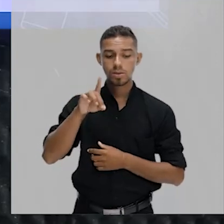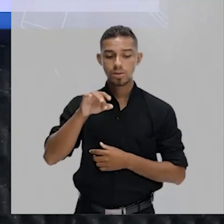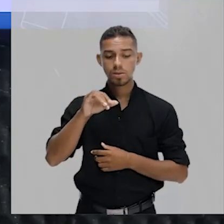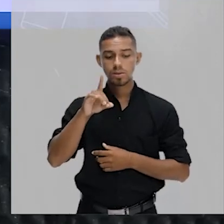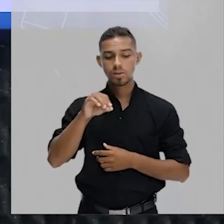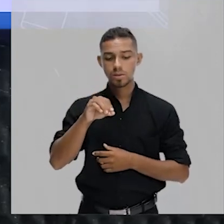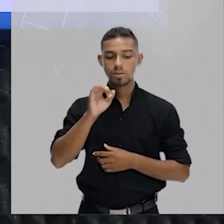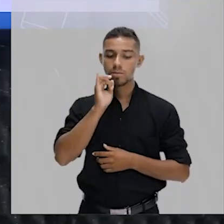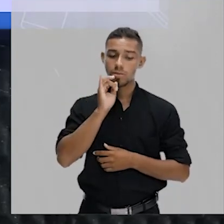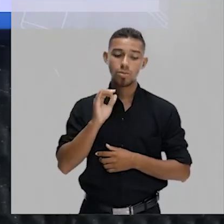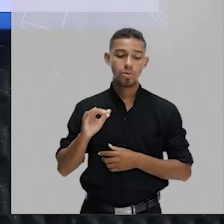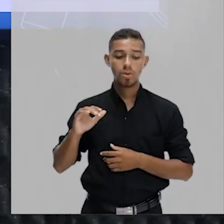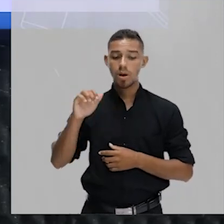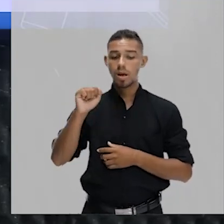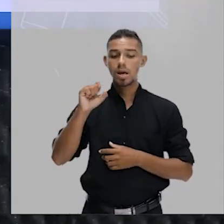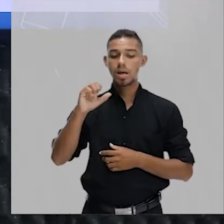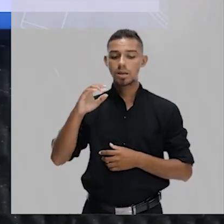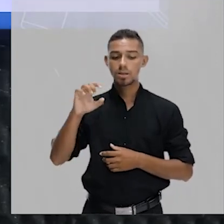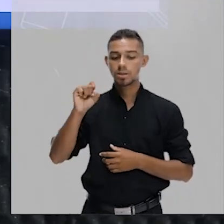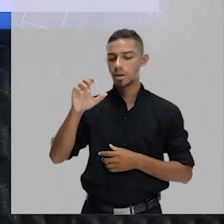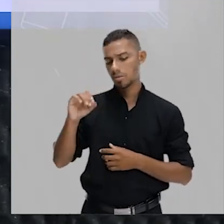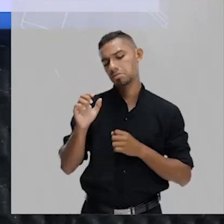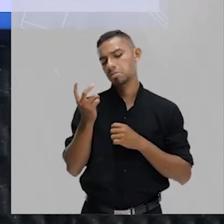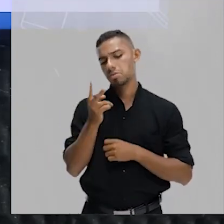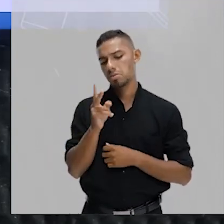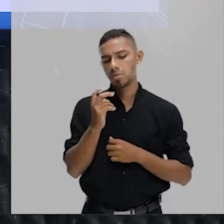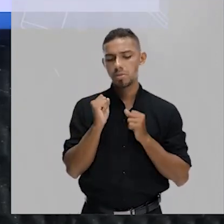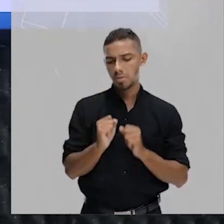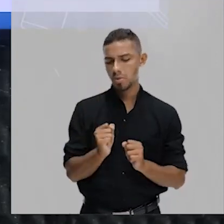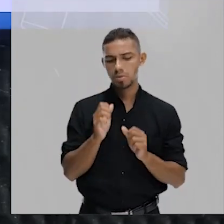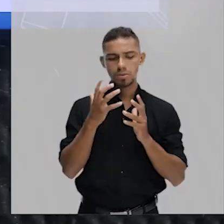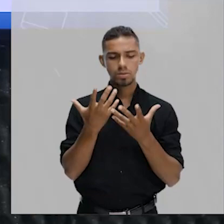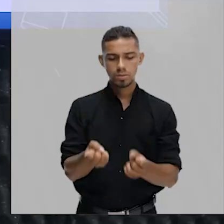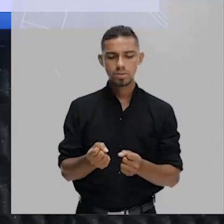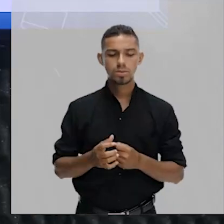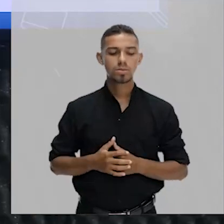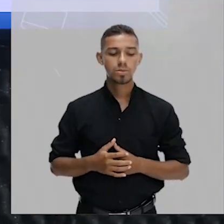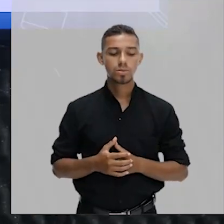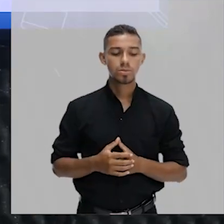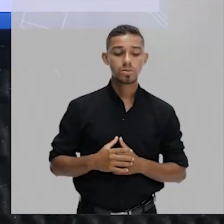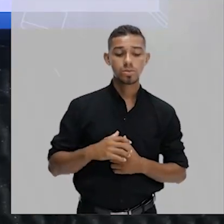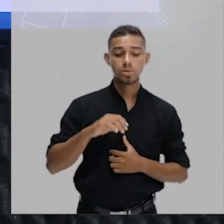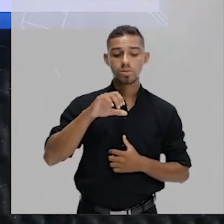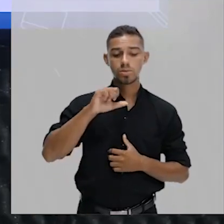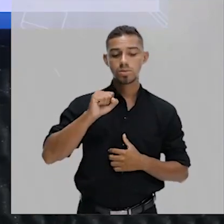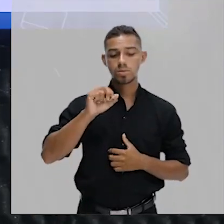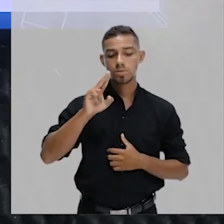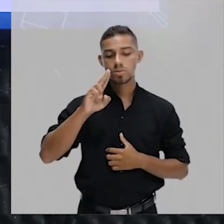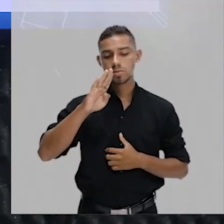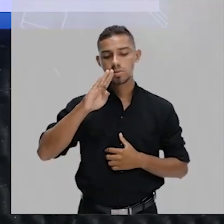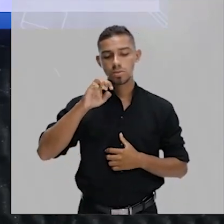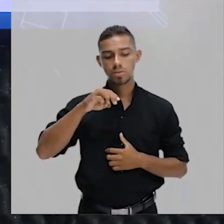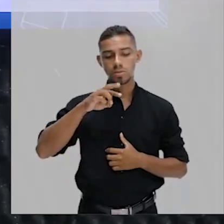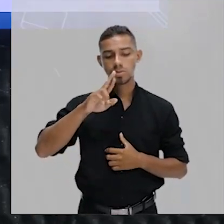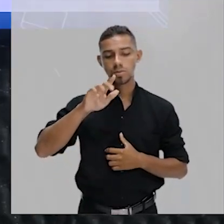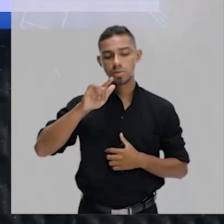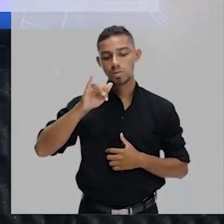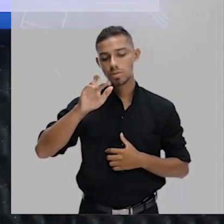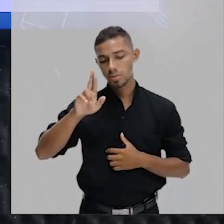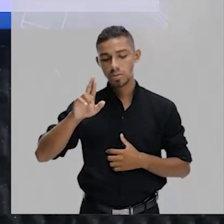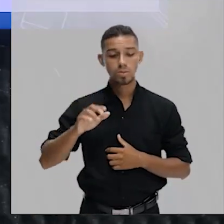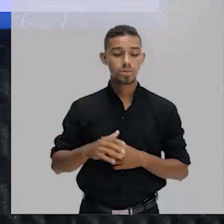tinha acendido o fogo, então é permitido essas duas formas. Submergir, submergido